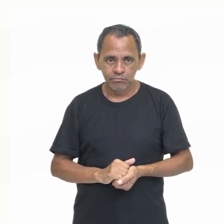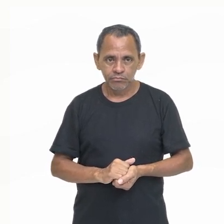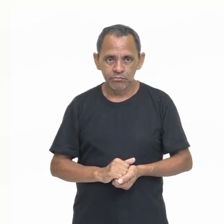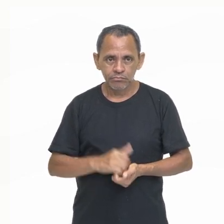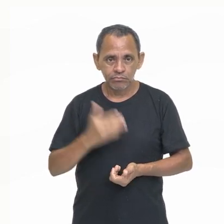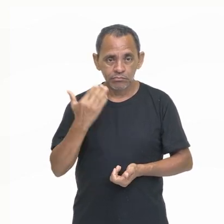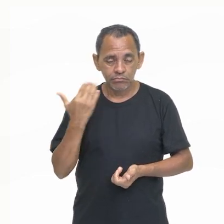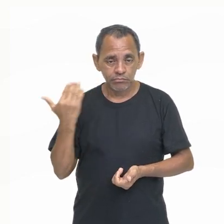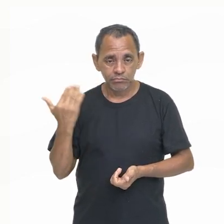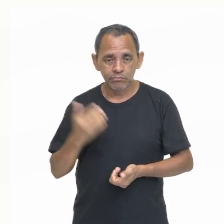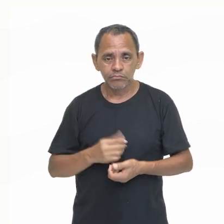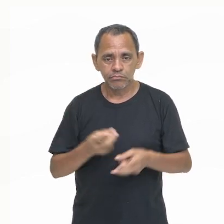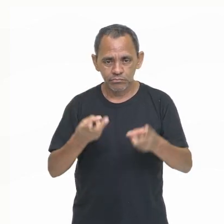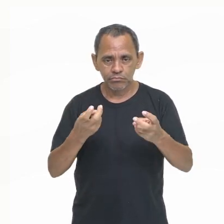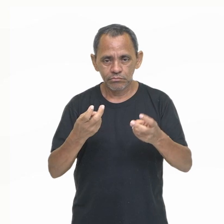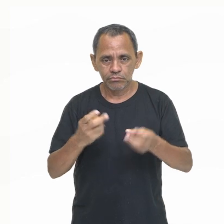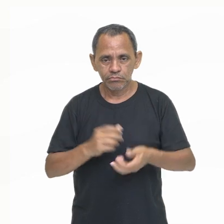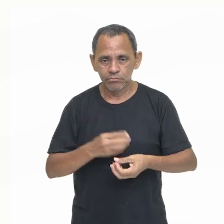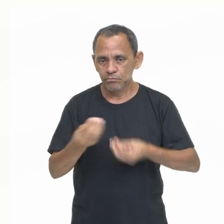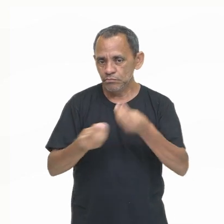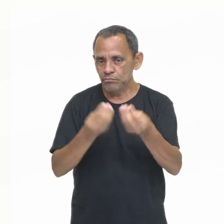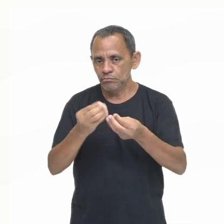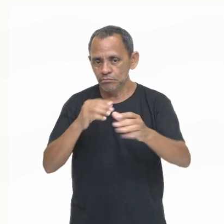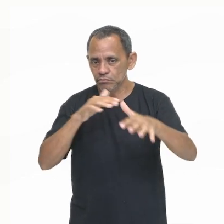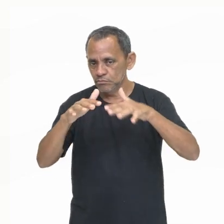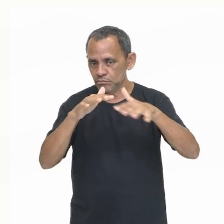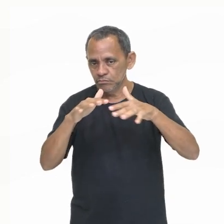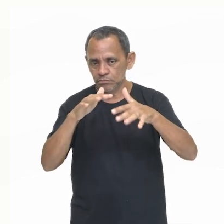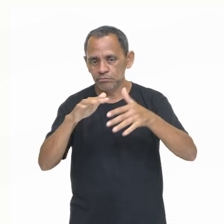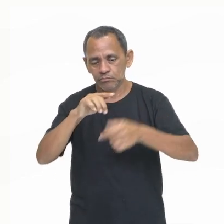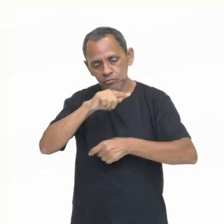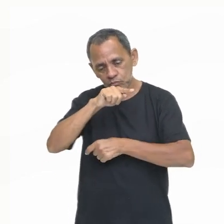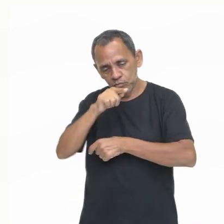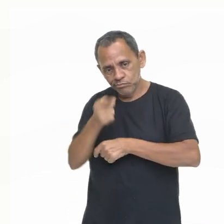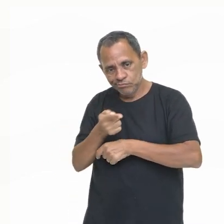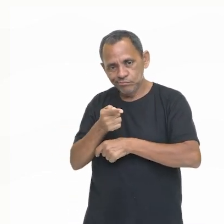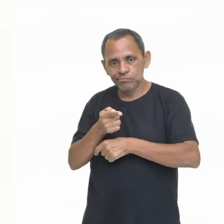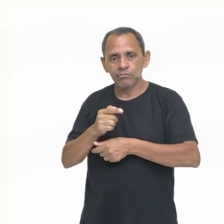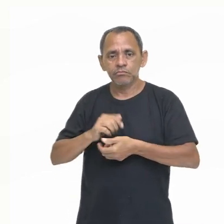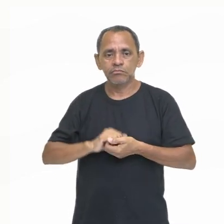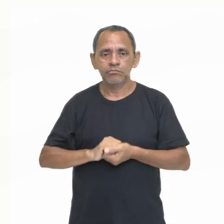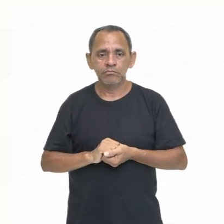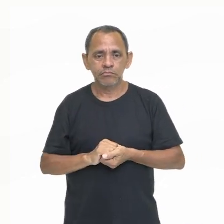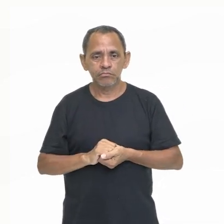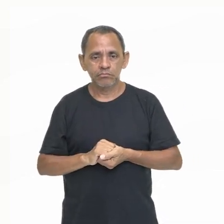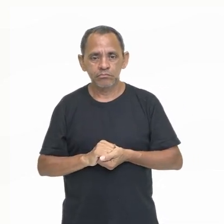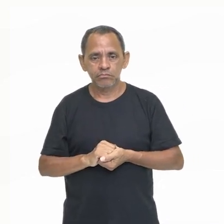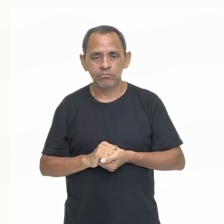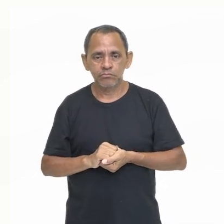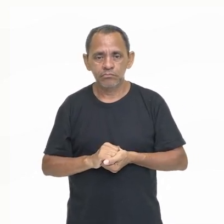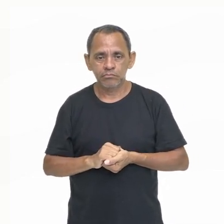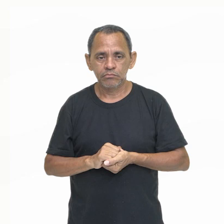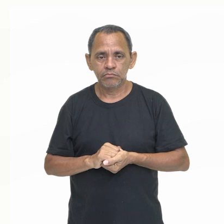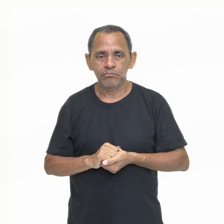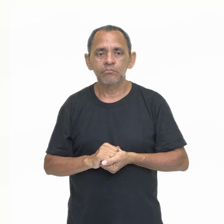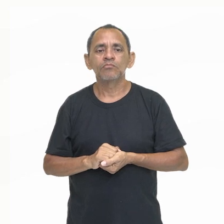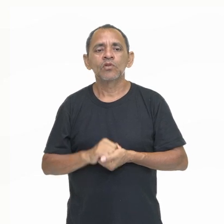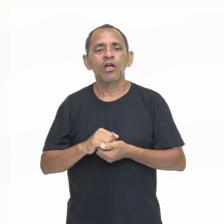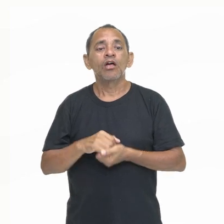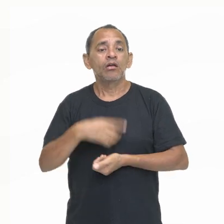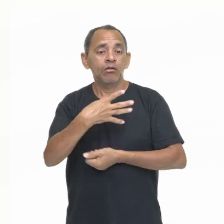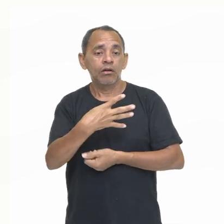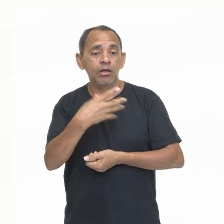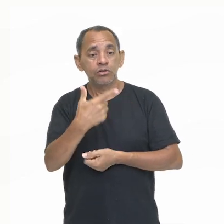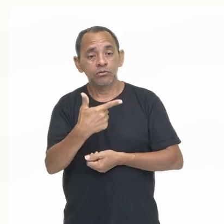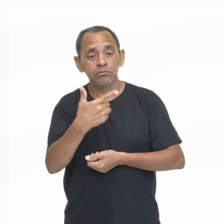acompanha o deslocamento da vírgula, tá? Então, dividido por 100, nós vamos deslocar então a vírgula 2 casas para a esquerda. Vai ficar